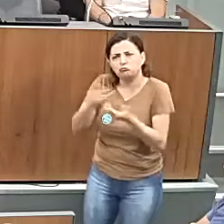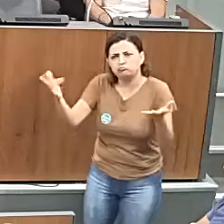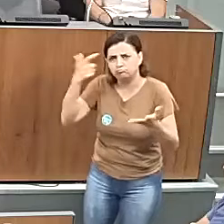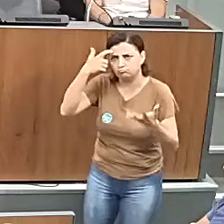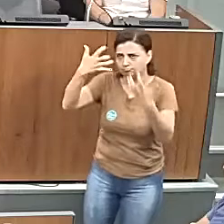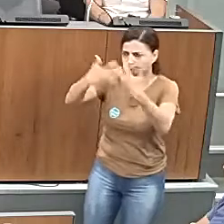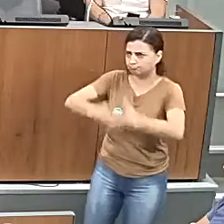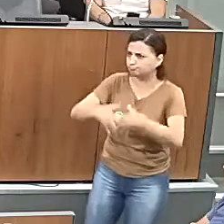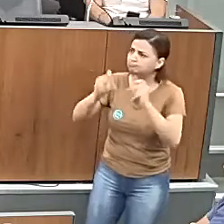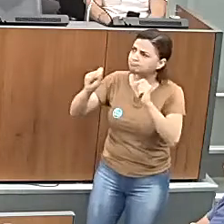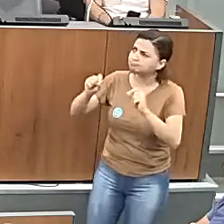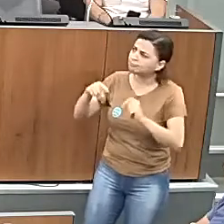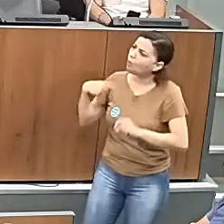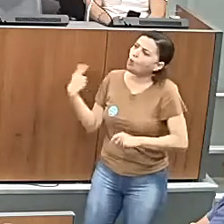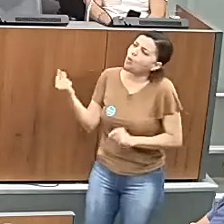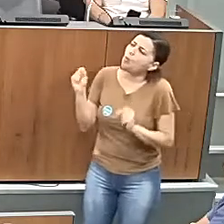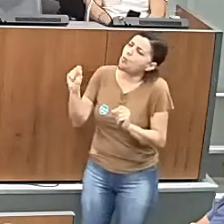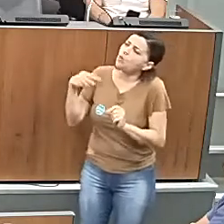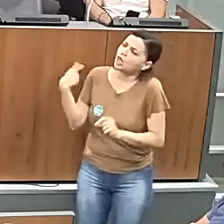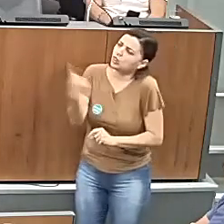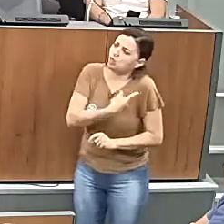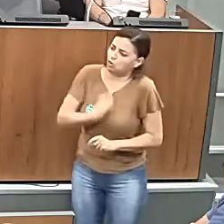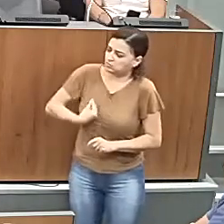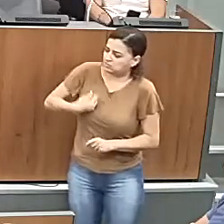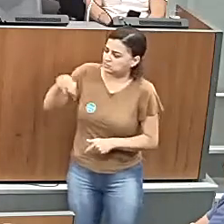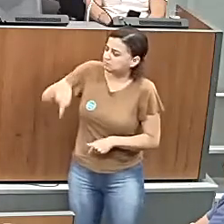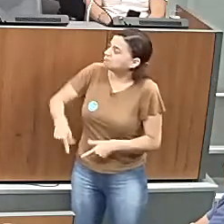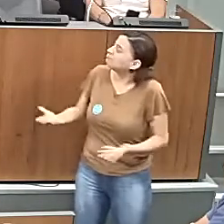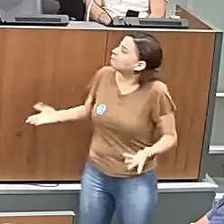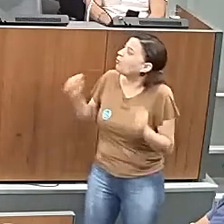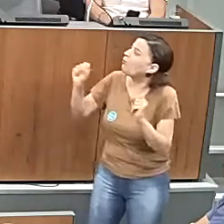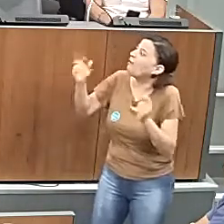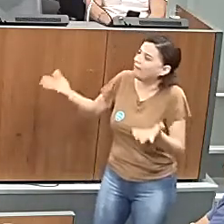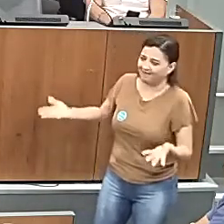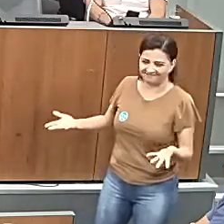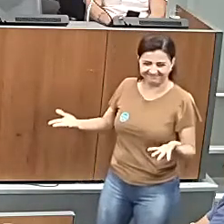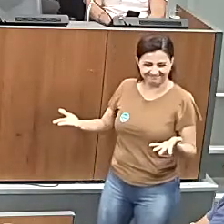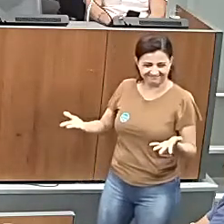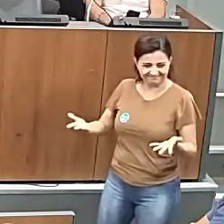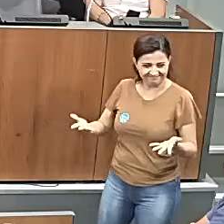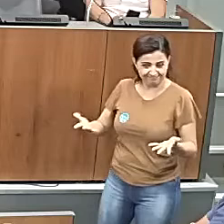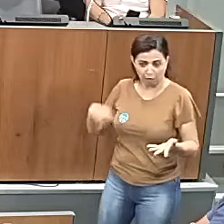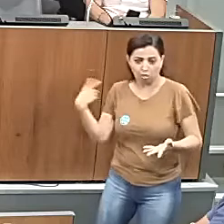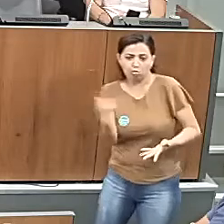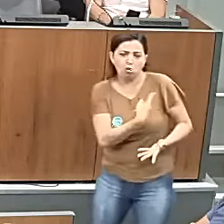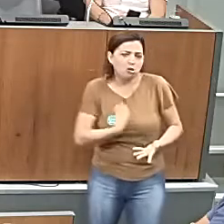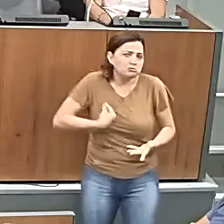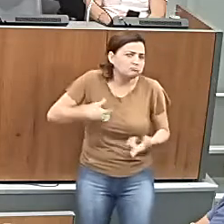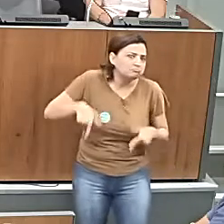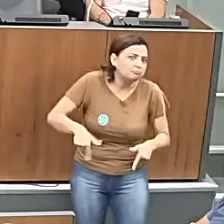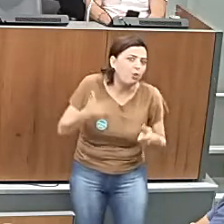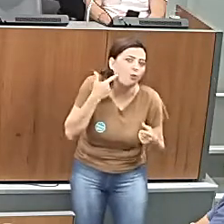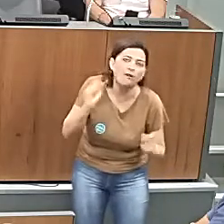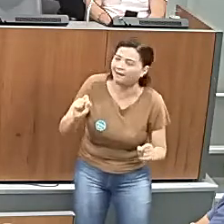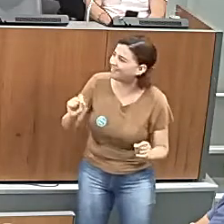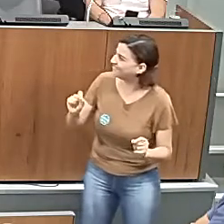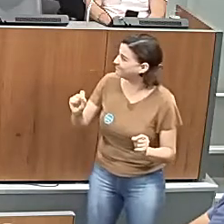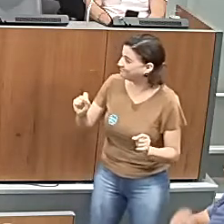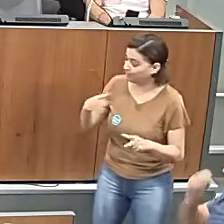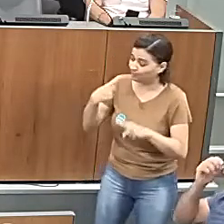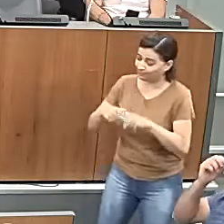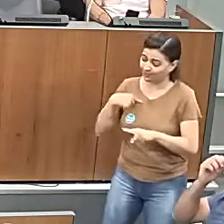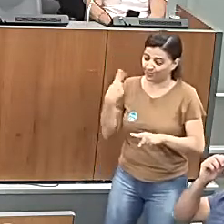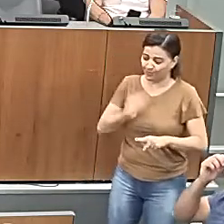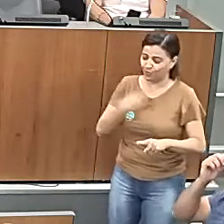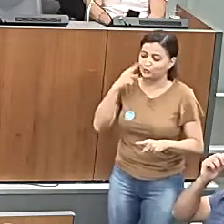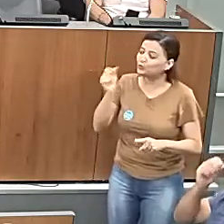movimento bilíngue. E o que eu venho trazer é uma reflexão para pensarmos do porquê que nós estamos